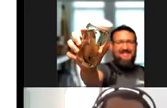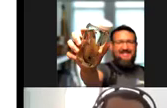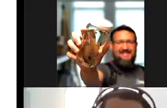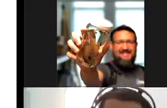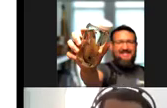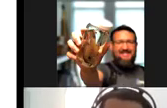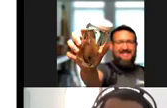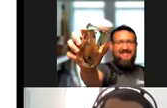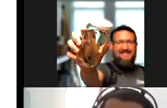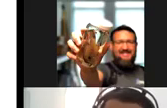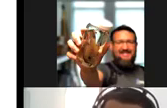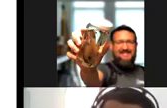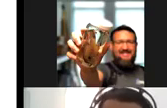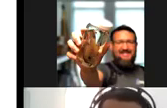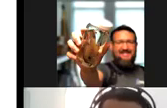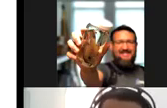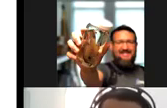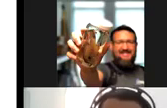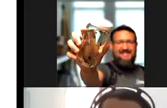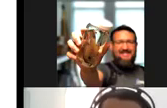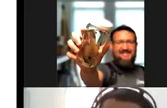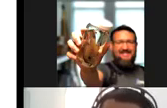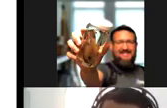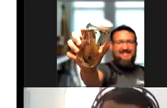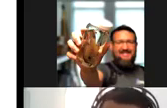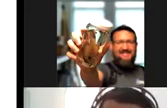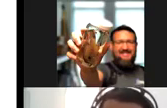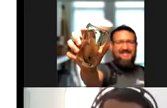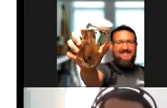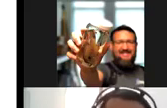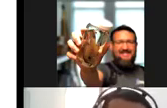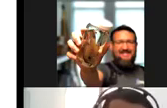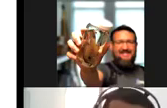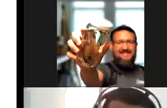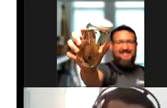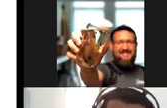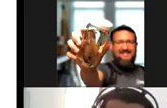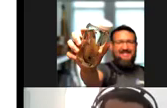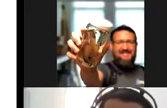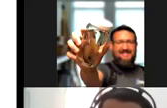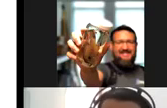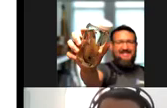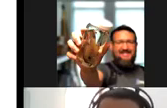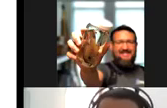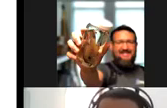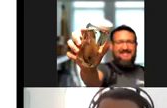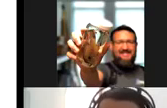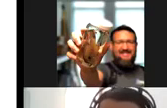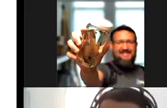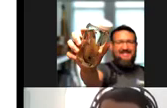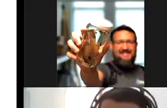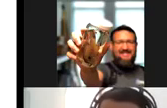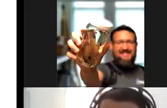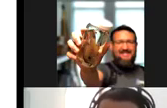método científico da gente ter um fato, a partir desse fato, ter uma indução, criar hipóteses, modificar hipóteses